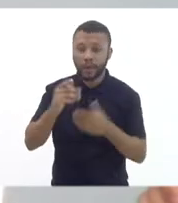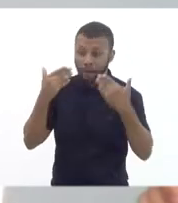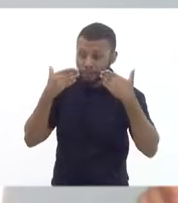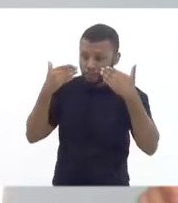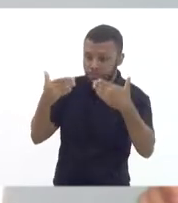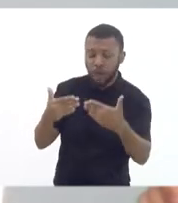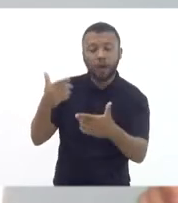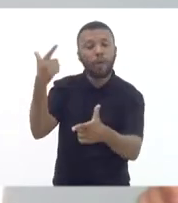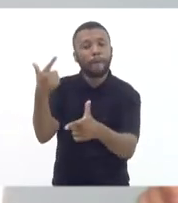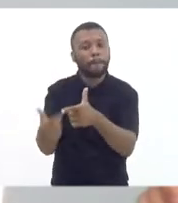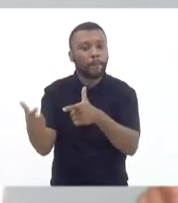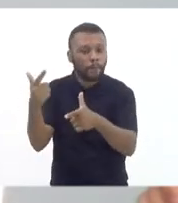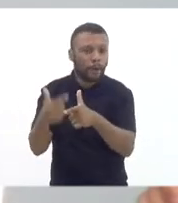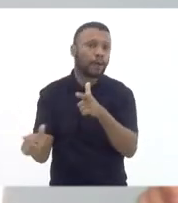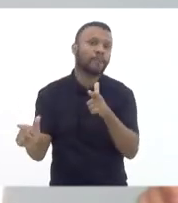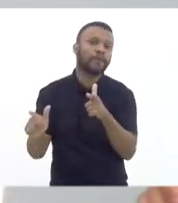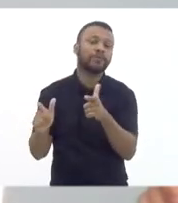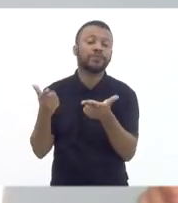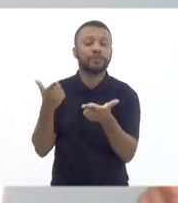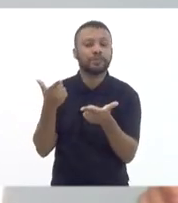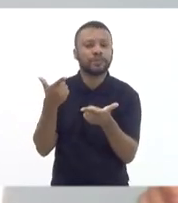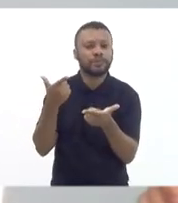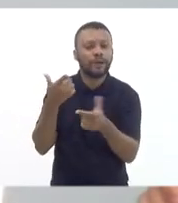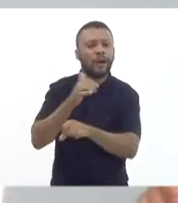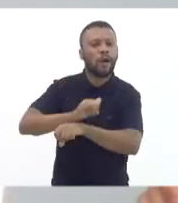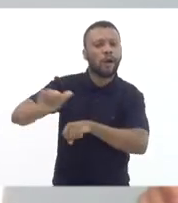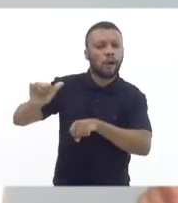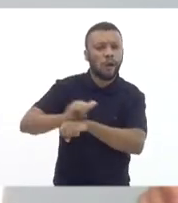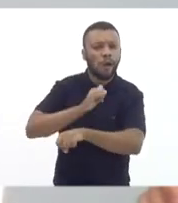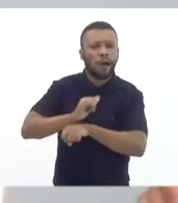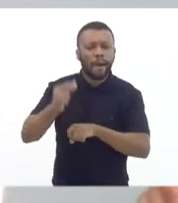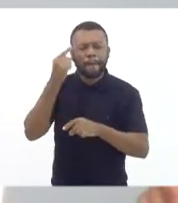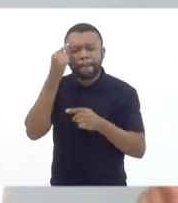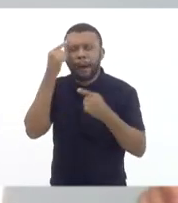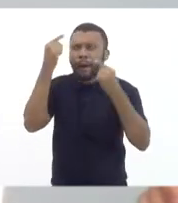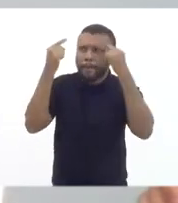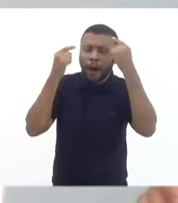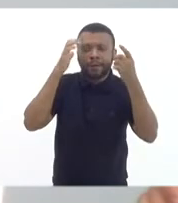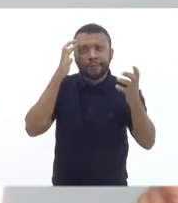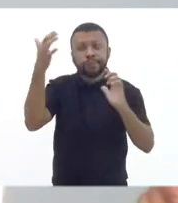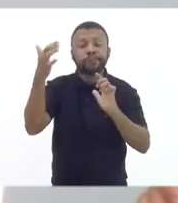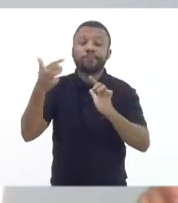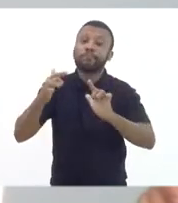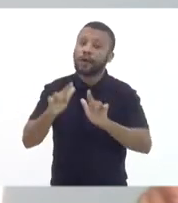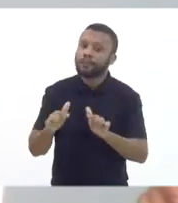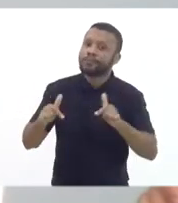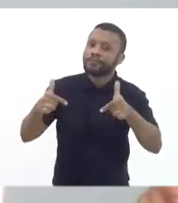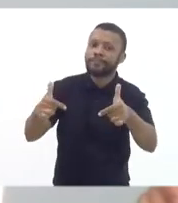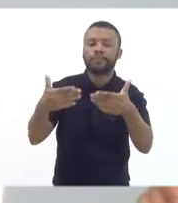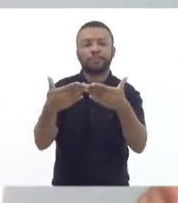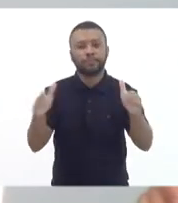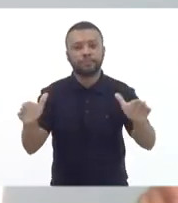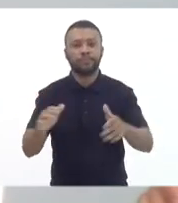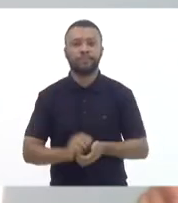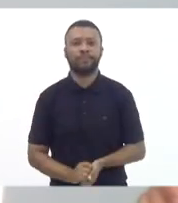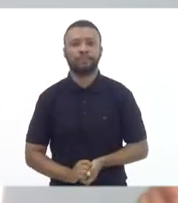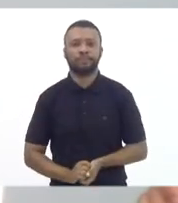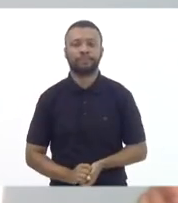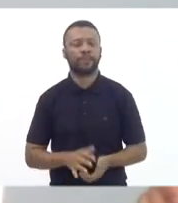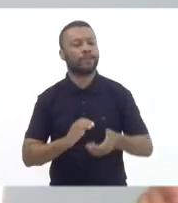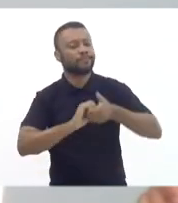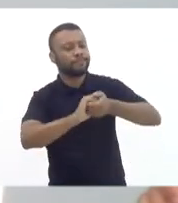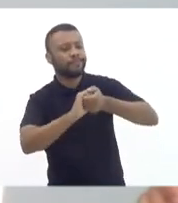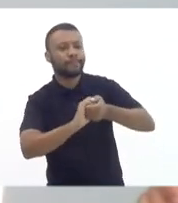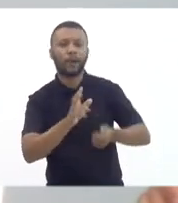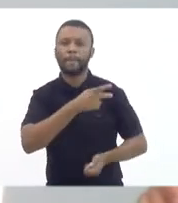com um problema, de criar soluções para atuar de uma forma mais ampla. Queria saudar o presidente da SUIPA, meu querido